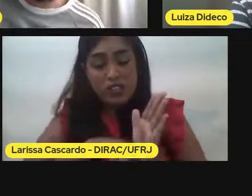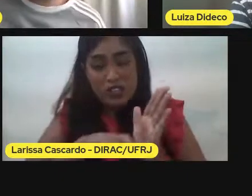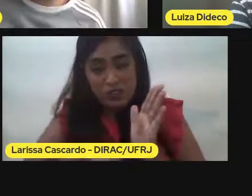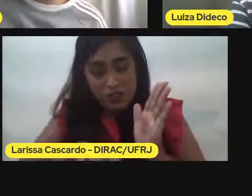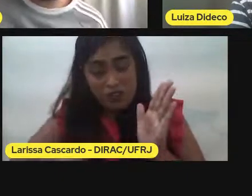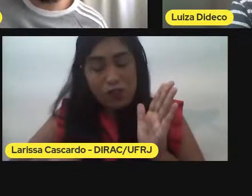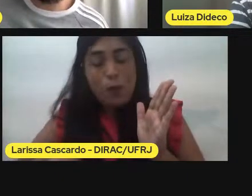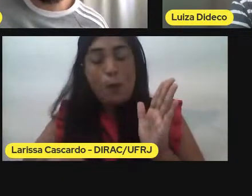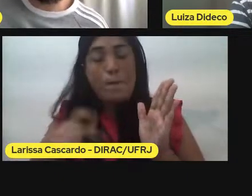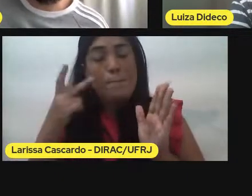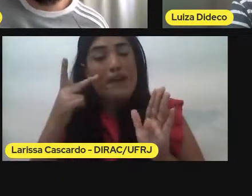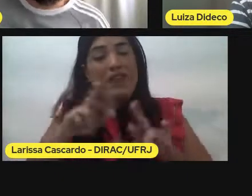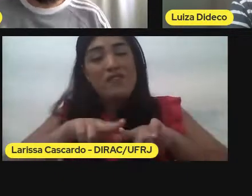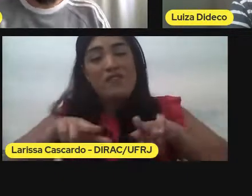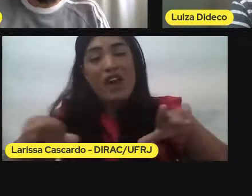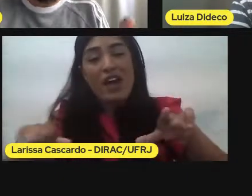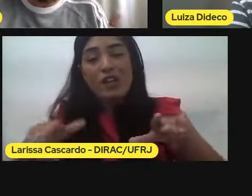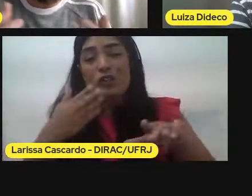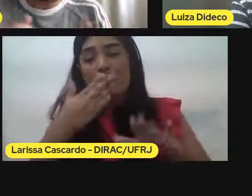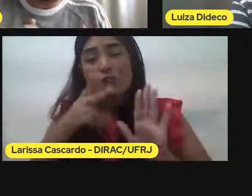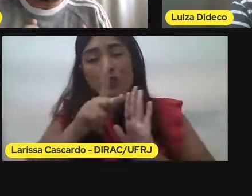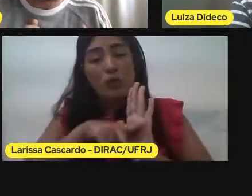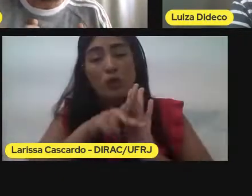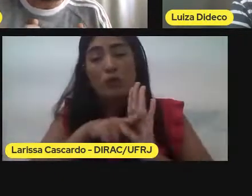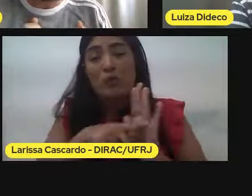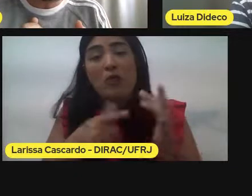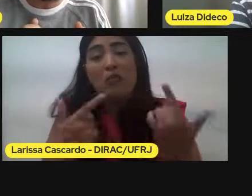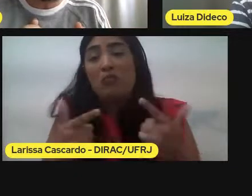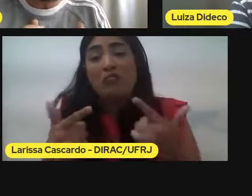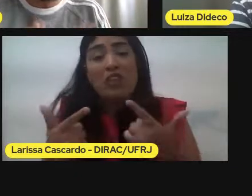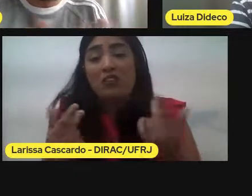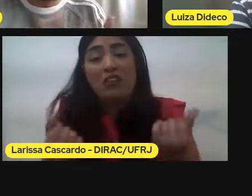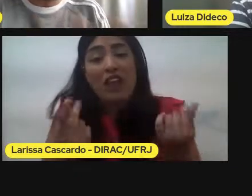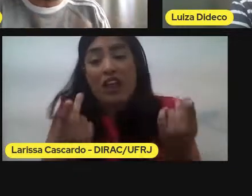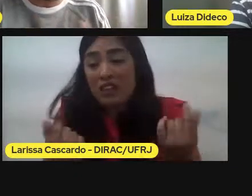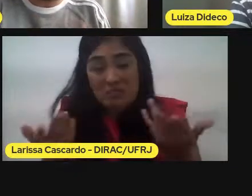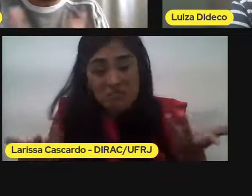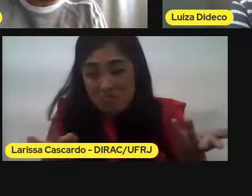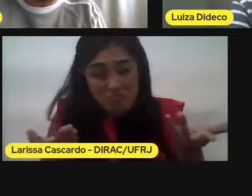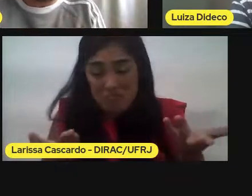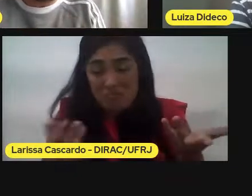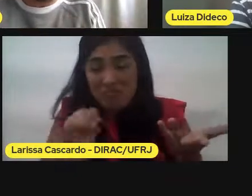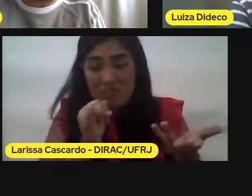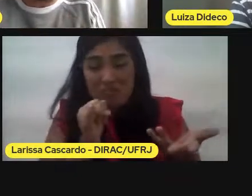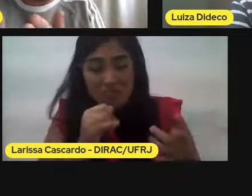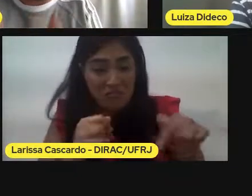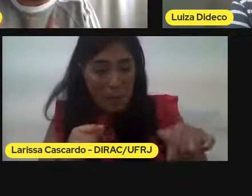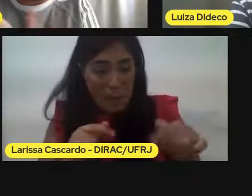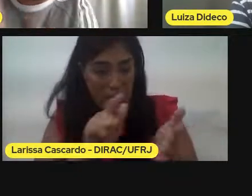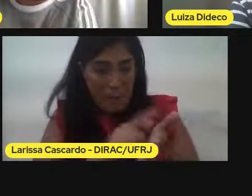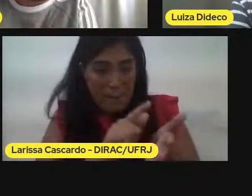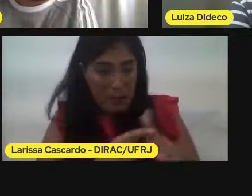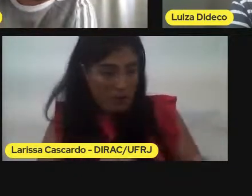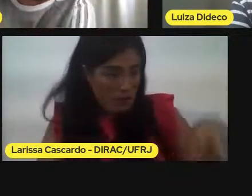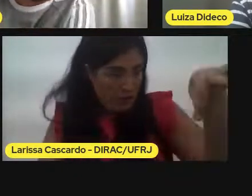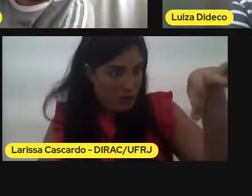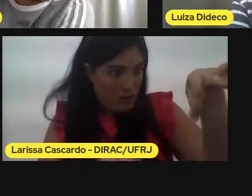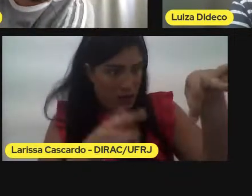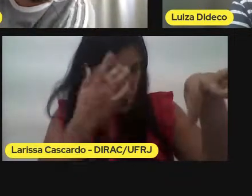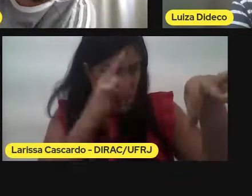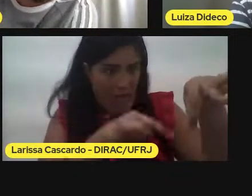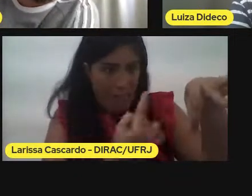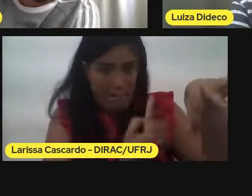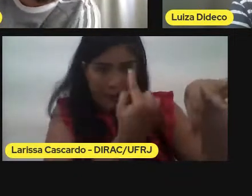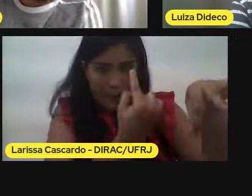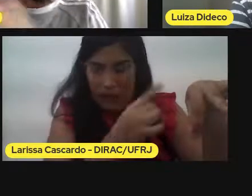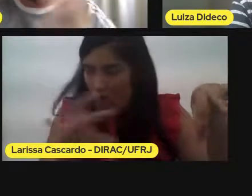cabo. E as pessoas que pegavam aqueles papéis diziam: não, esse aqui vem primeiro do que esse, esse aqui vem depois, esse aqui